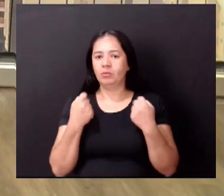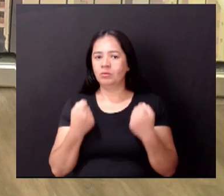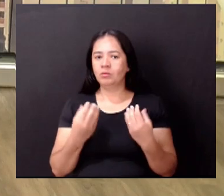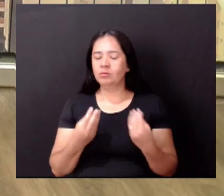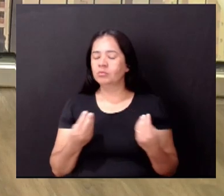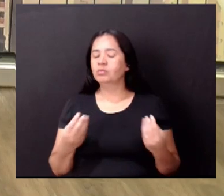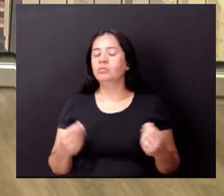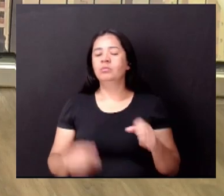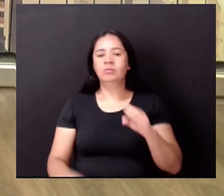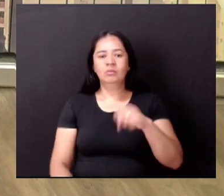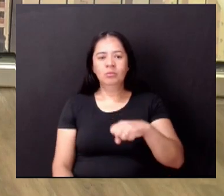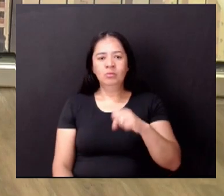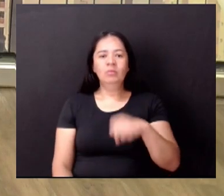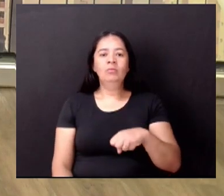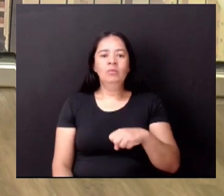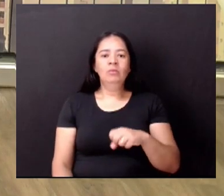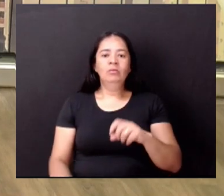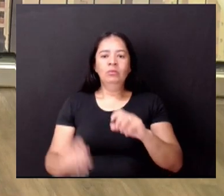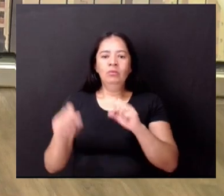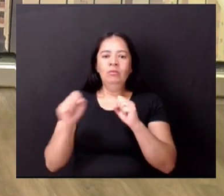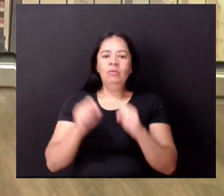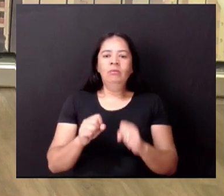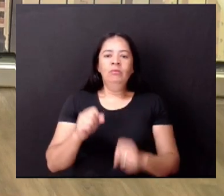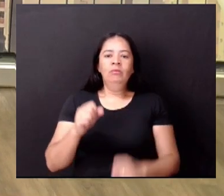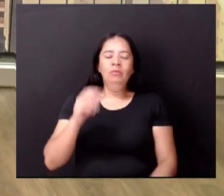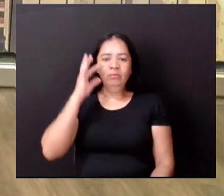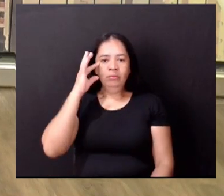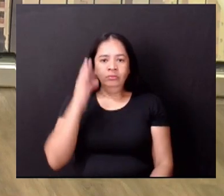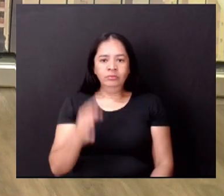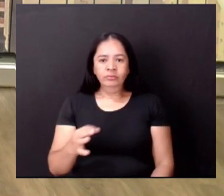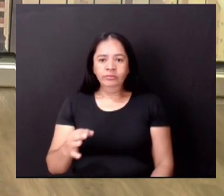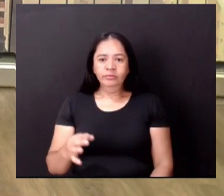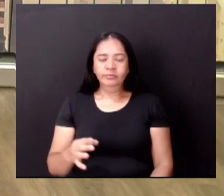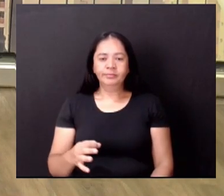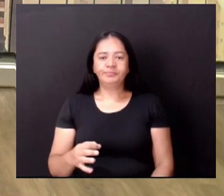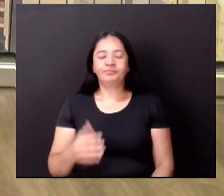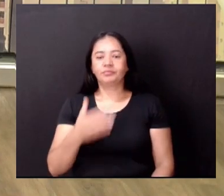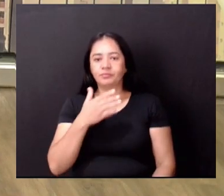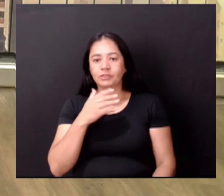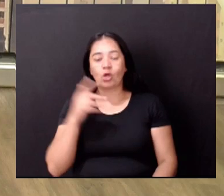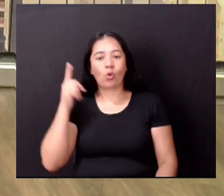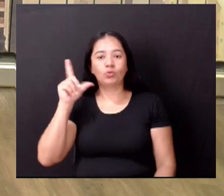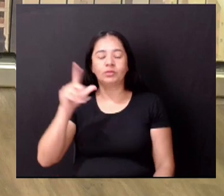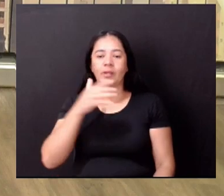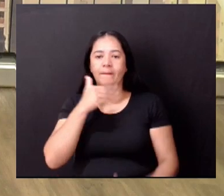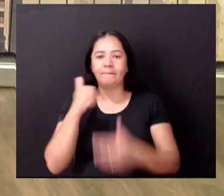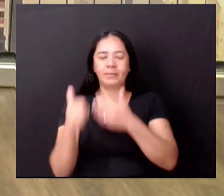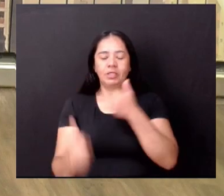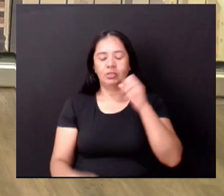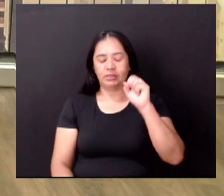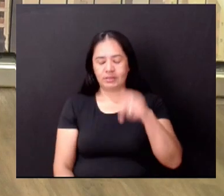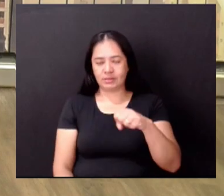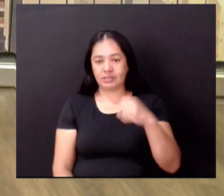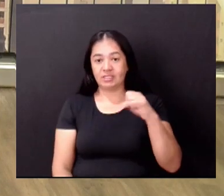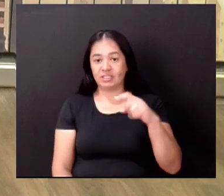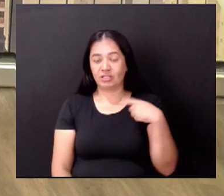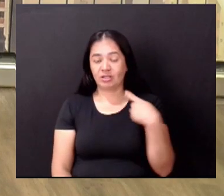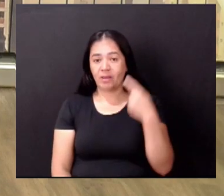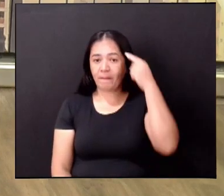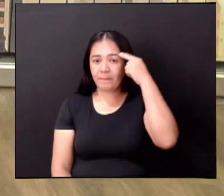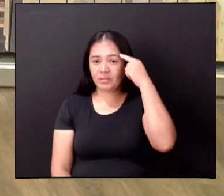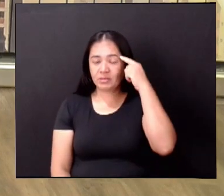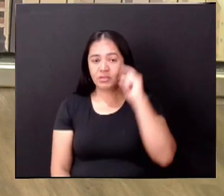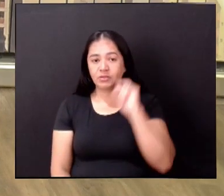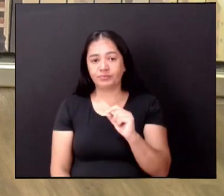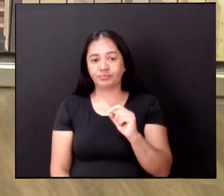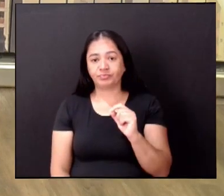muito ainda a reciclagem de papel no Brasil. Sim, sim, com certeza, tem como melhorar muito. Se a gente